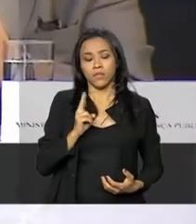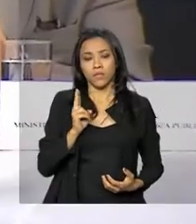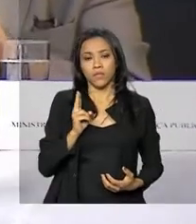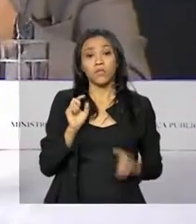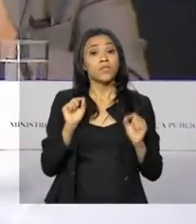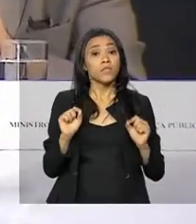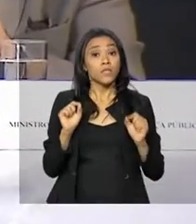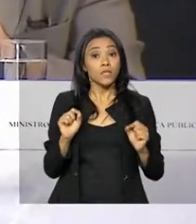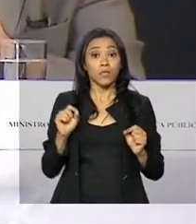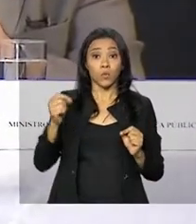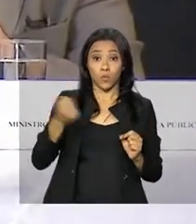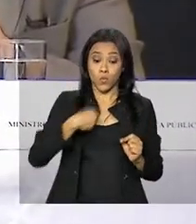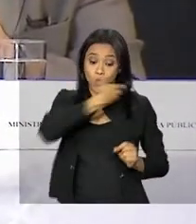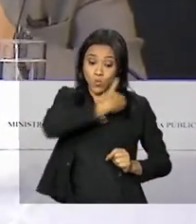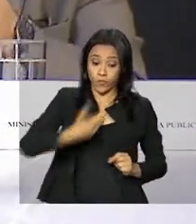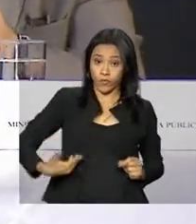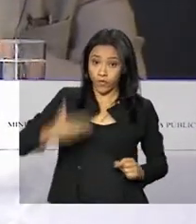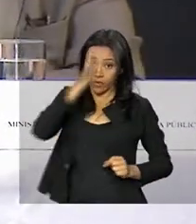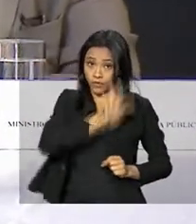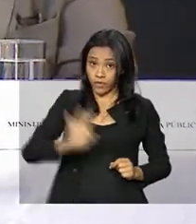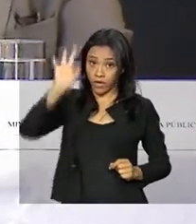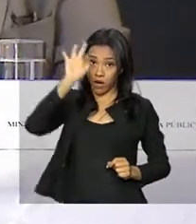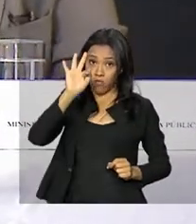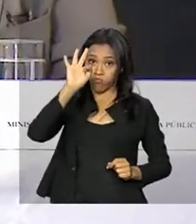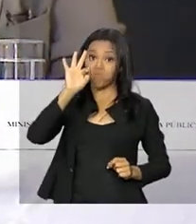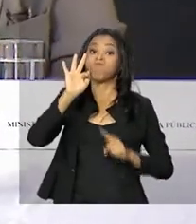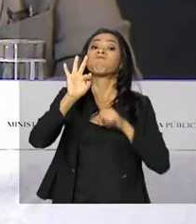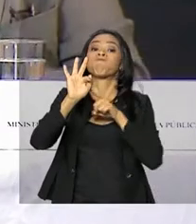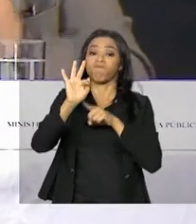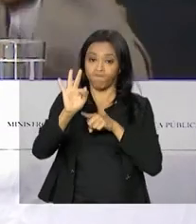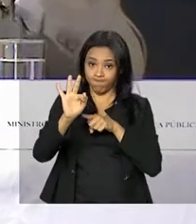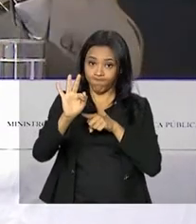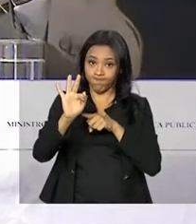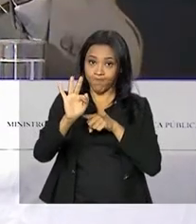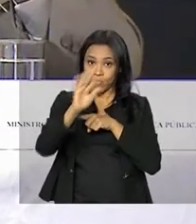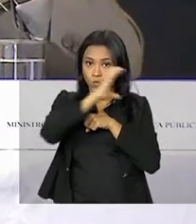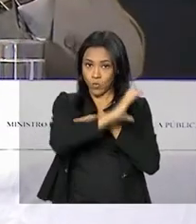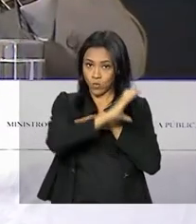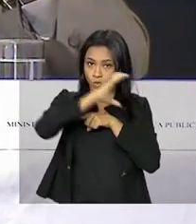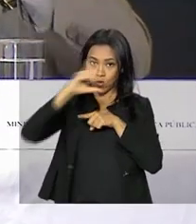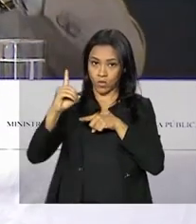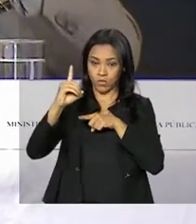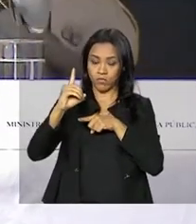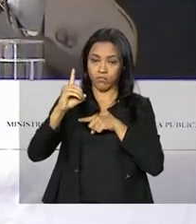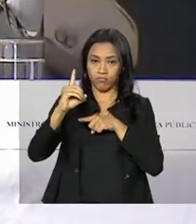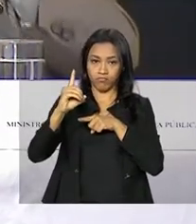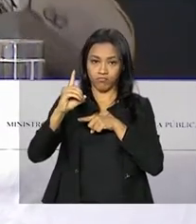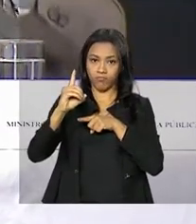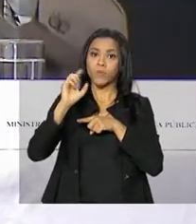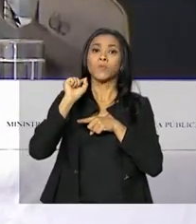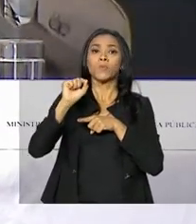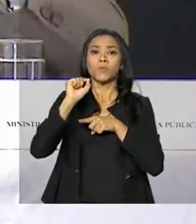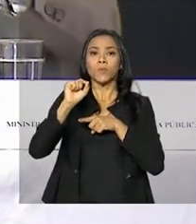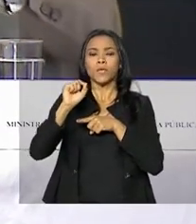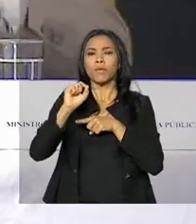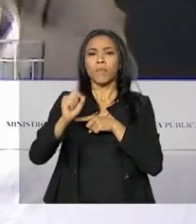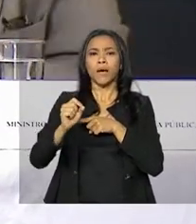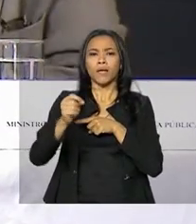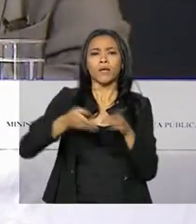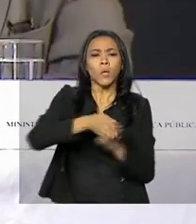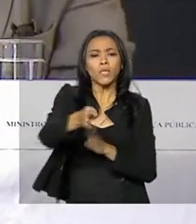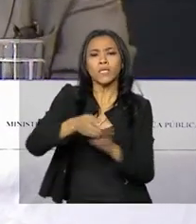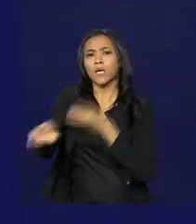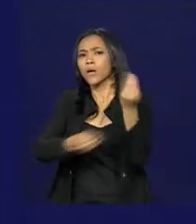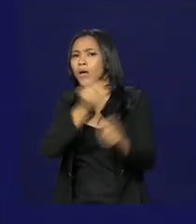o governo central, o governo federal, no centro da busca de um rumo para a segurança